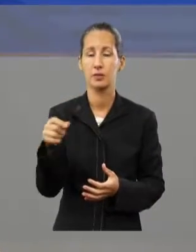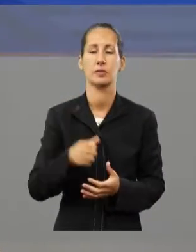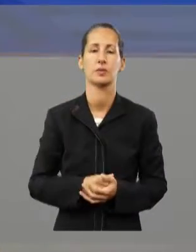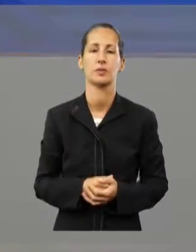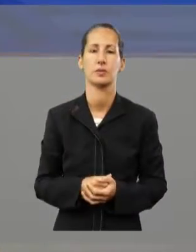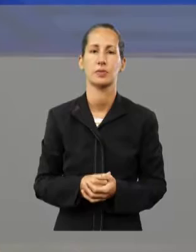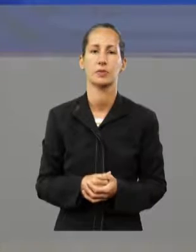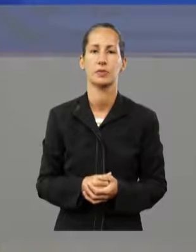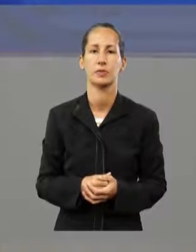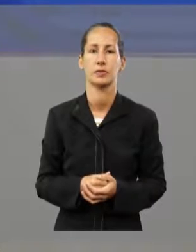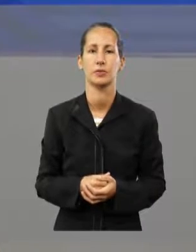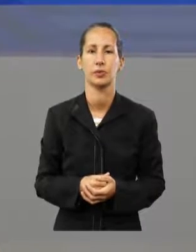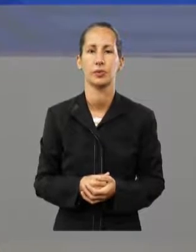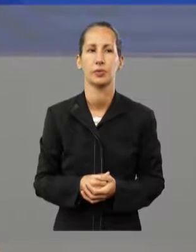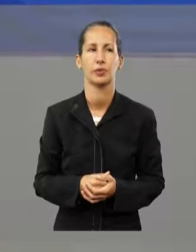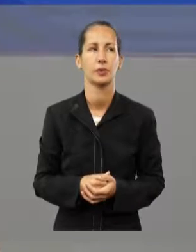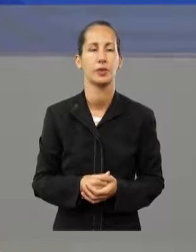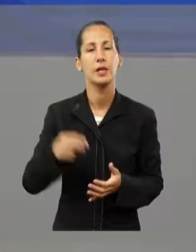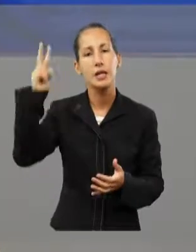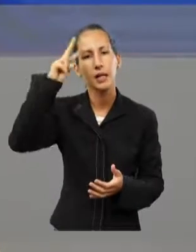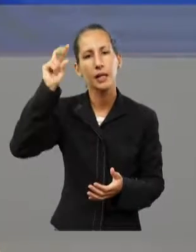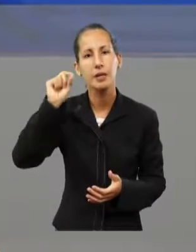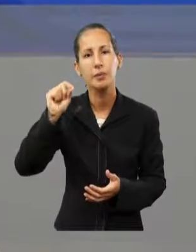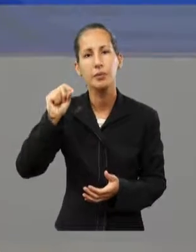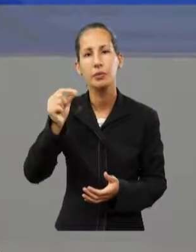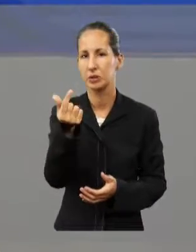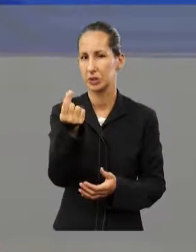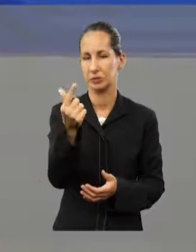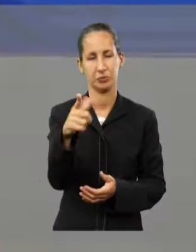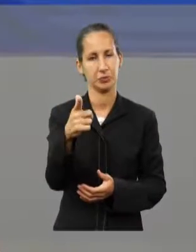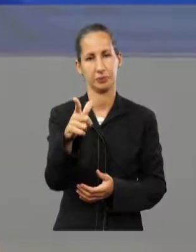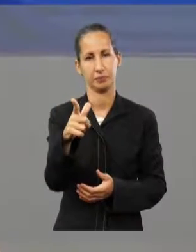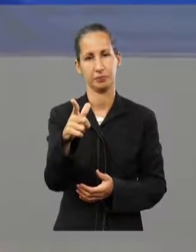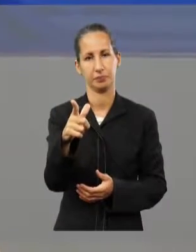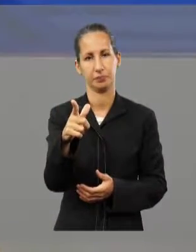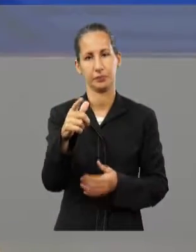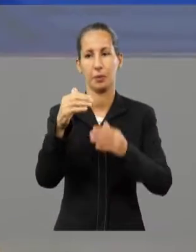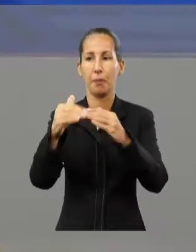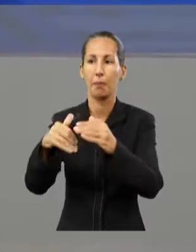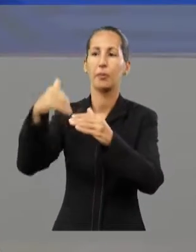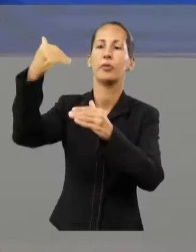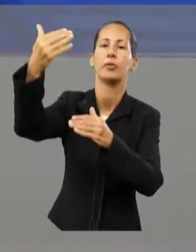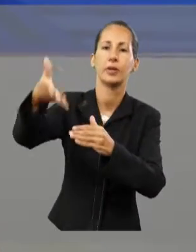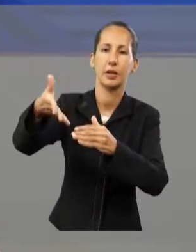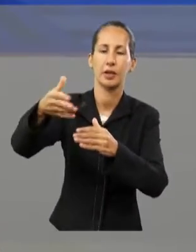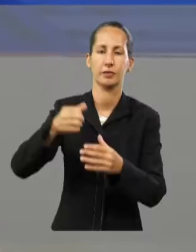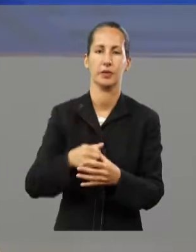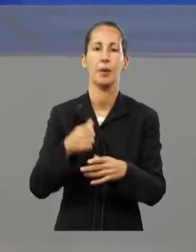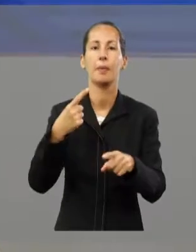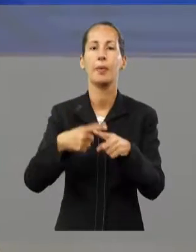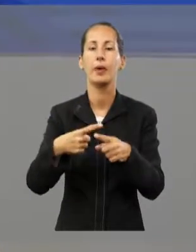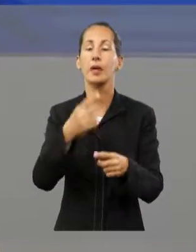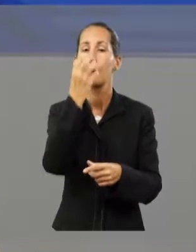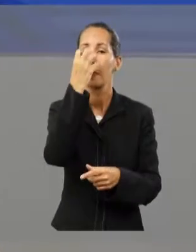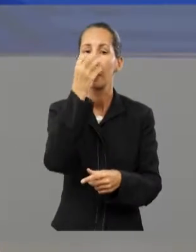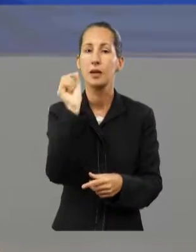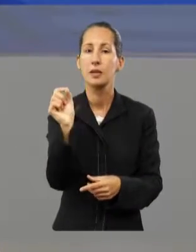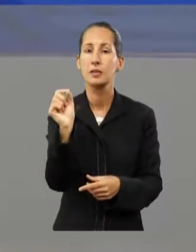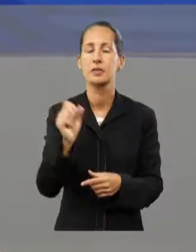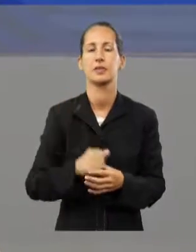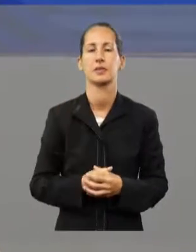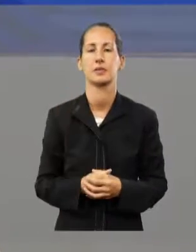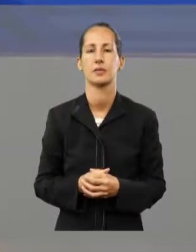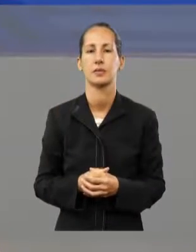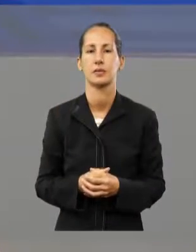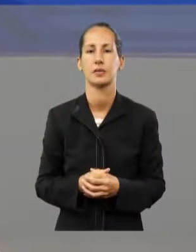Circo, eu não ia para o circo, não tinha dinheiro. Eu pulava cerca. Não tinha um circo? Aí eu pulava